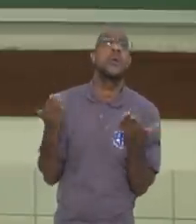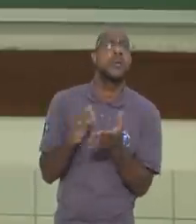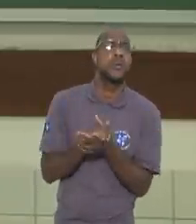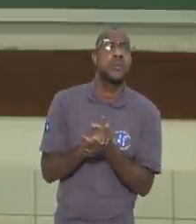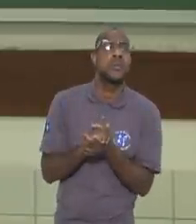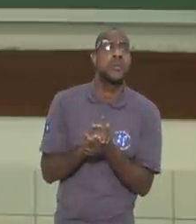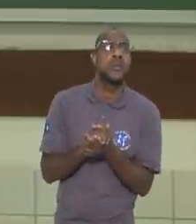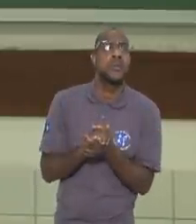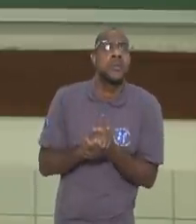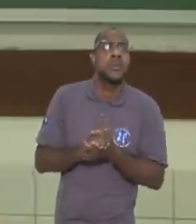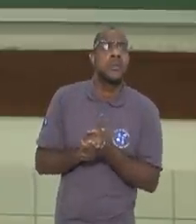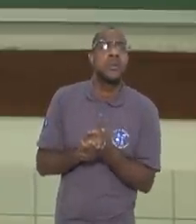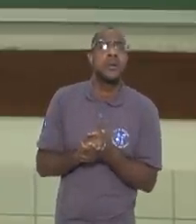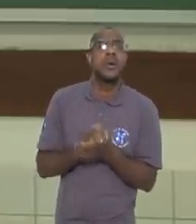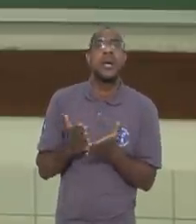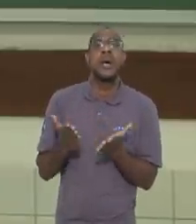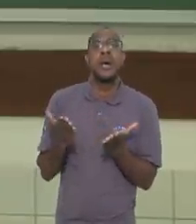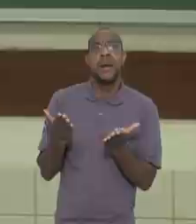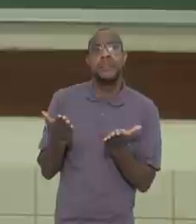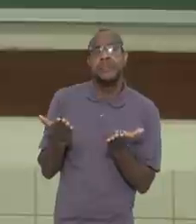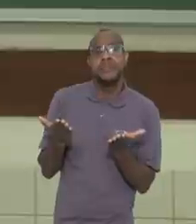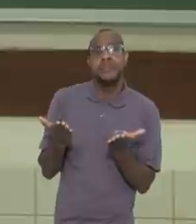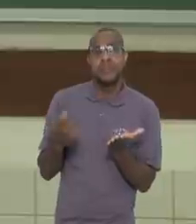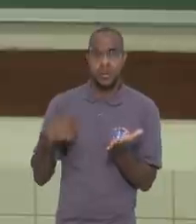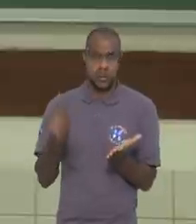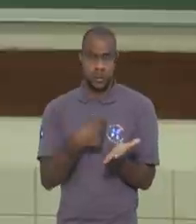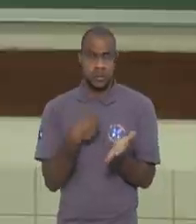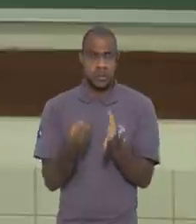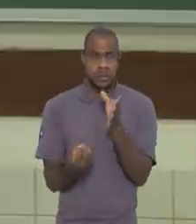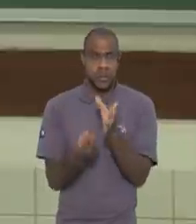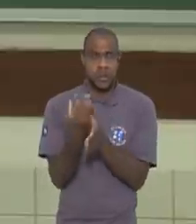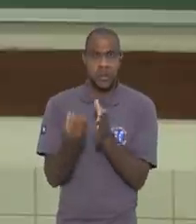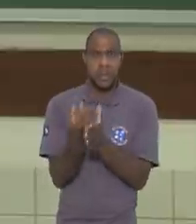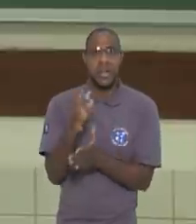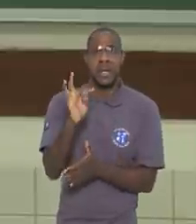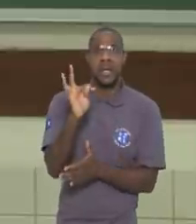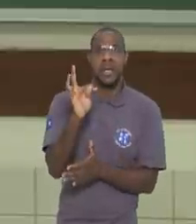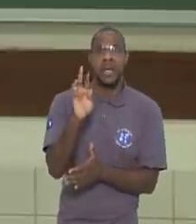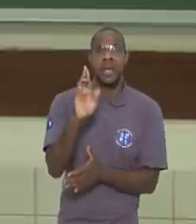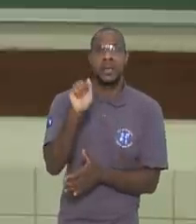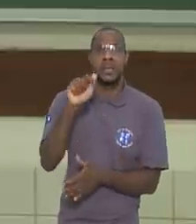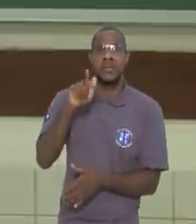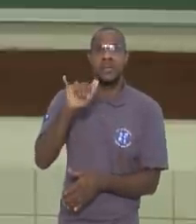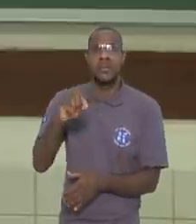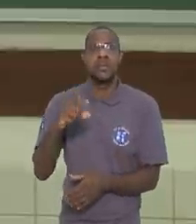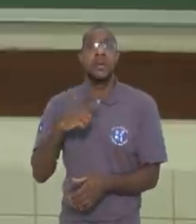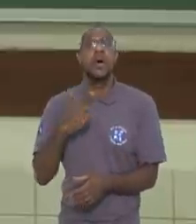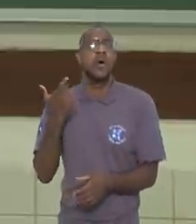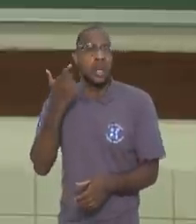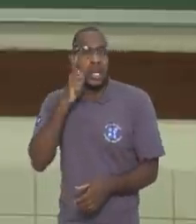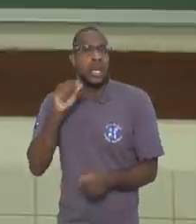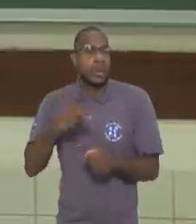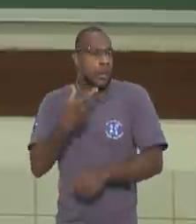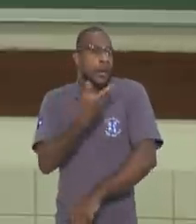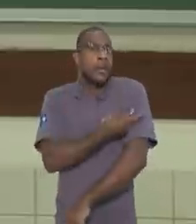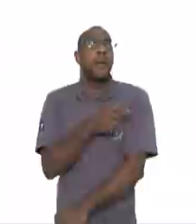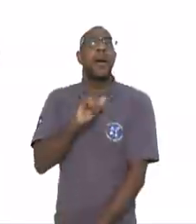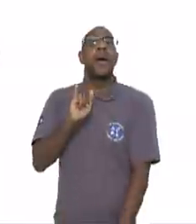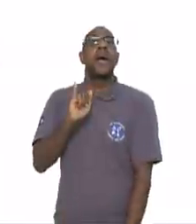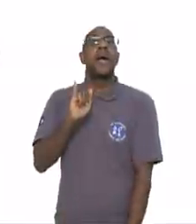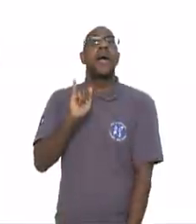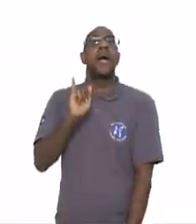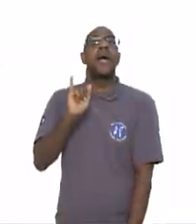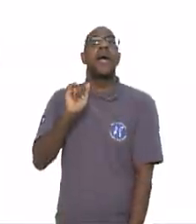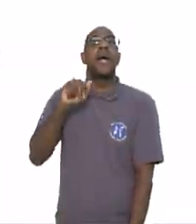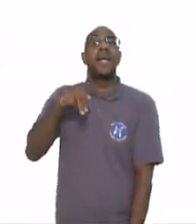transgênico, principal fonte ali. Quando a gente produzia transgênico, a gente consegue produzir insulina, lembra que a gente explicou lá naquela primeira aula?